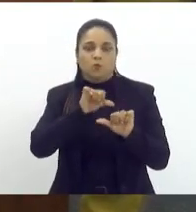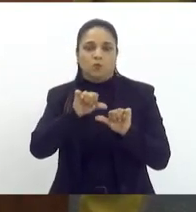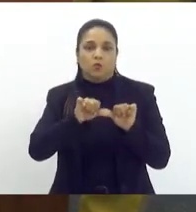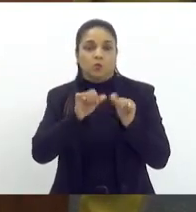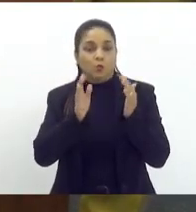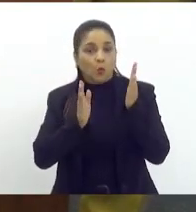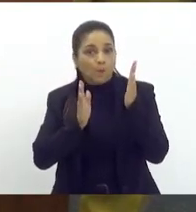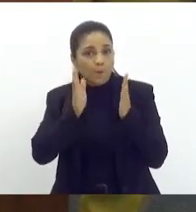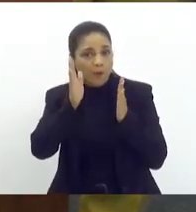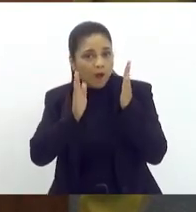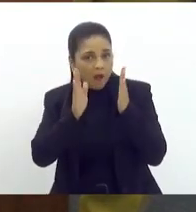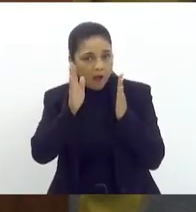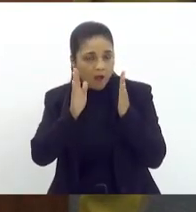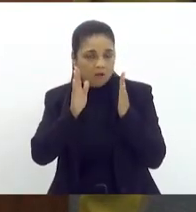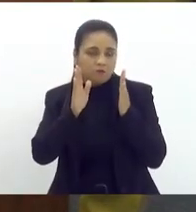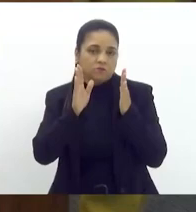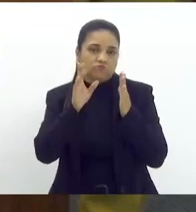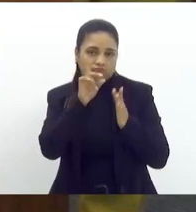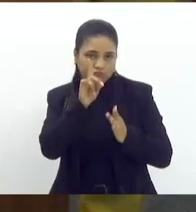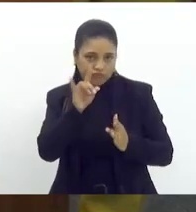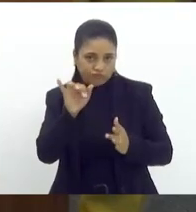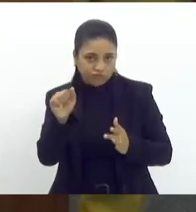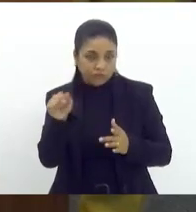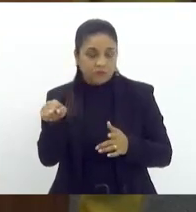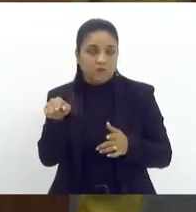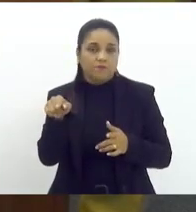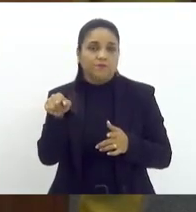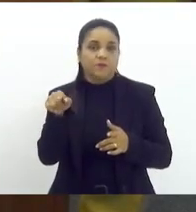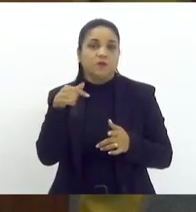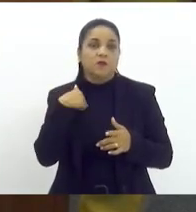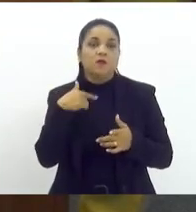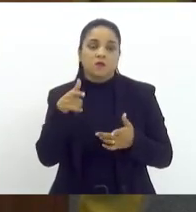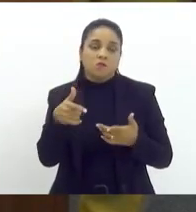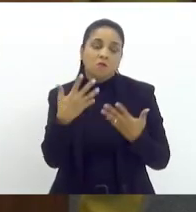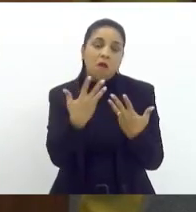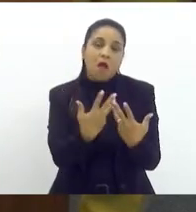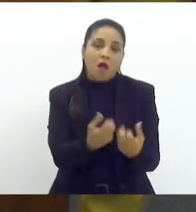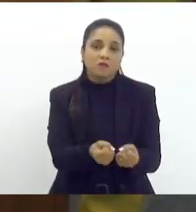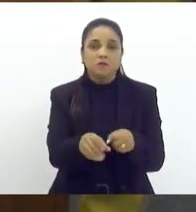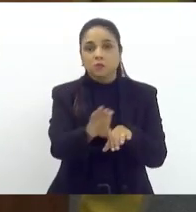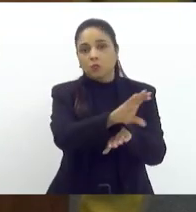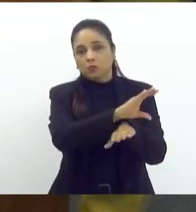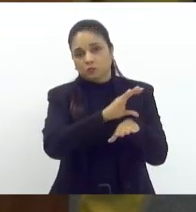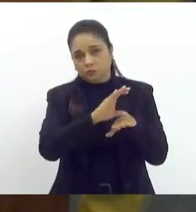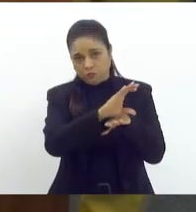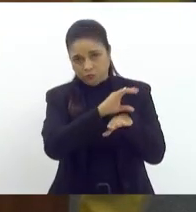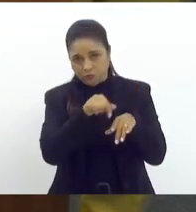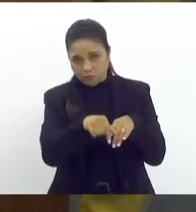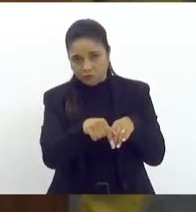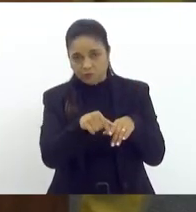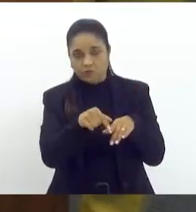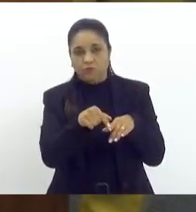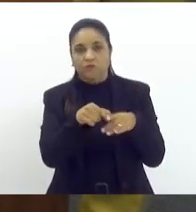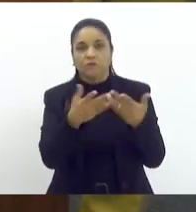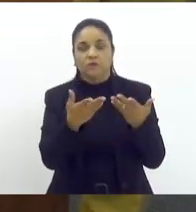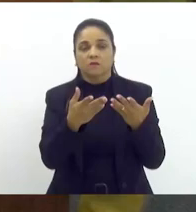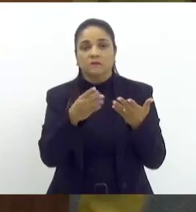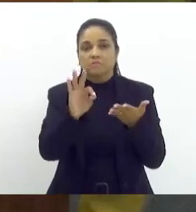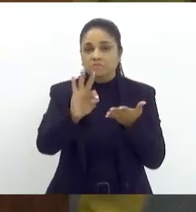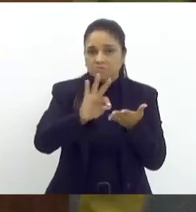e o Supremo considerou constitucional que achar achou que sobre prescrição